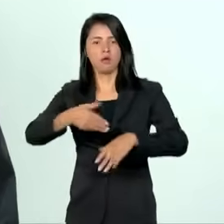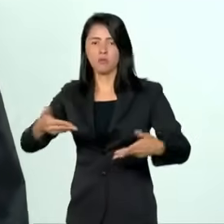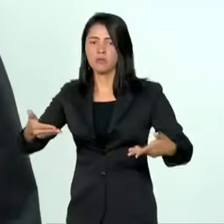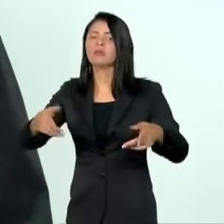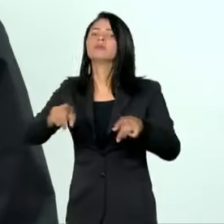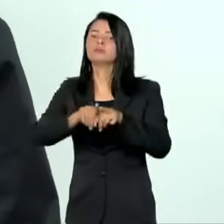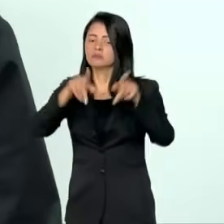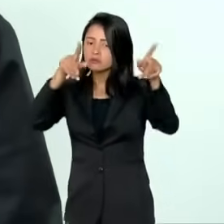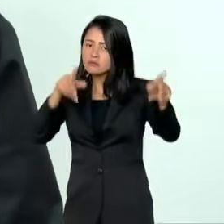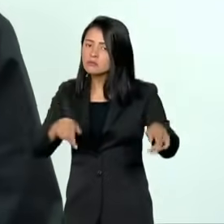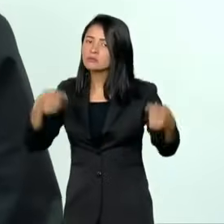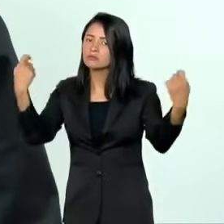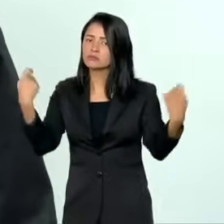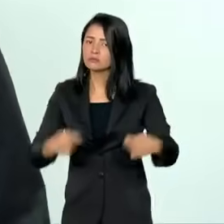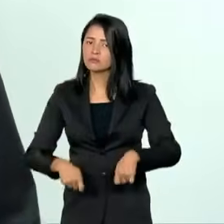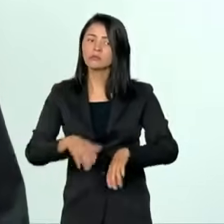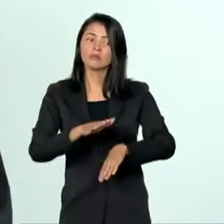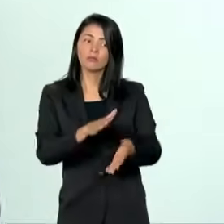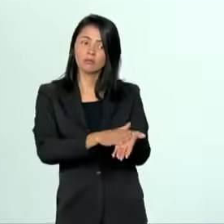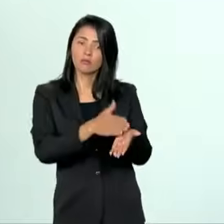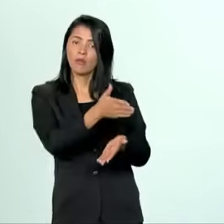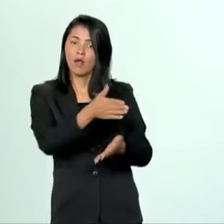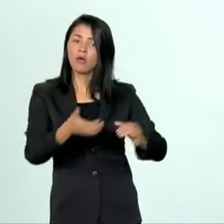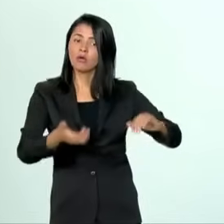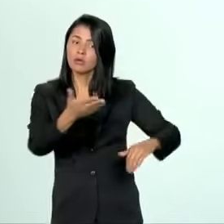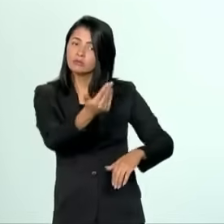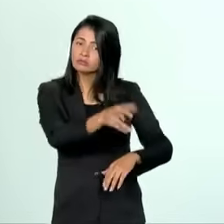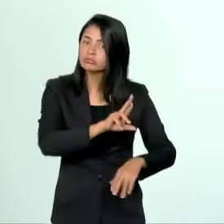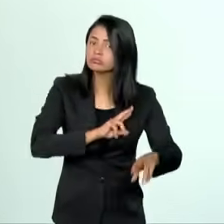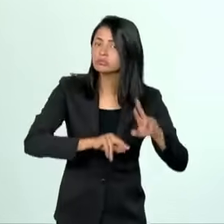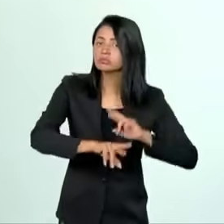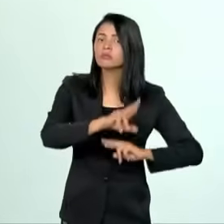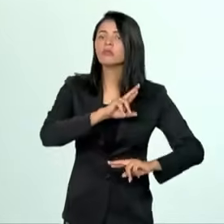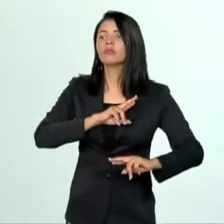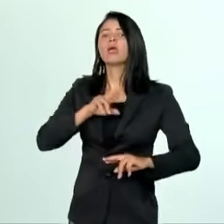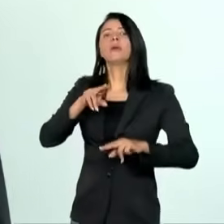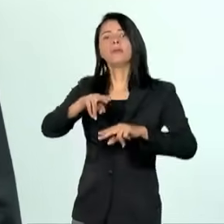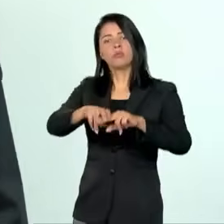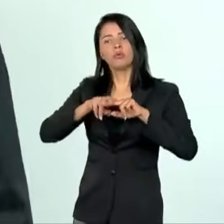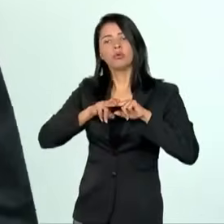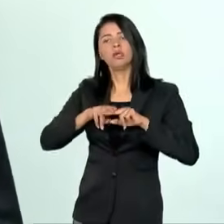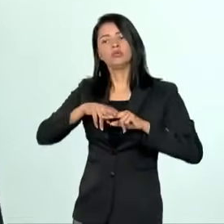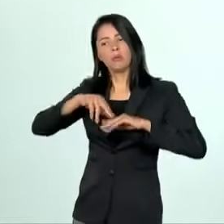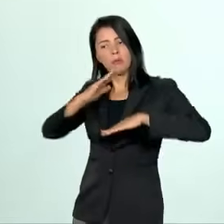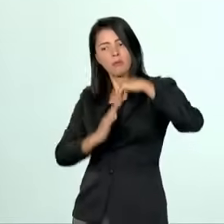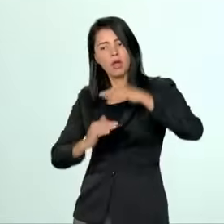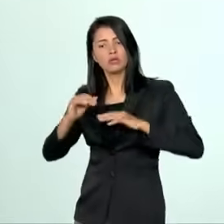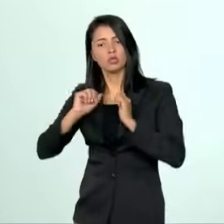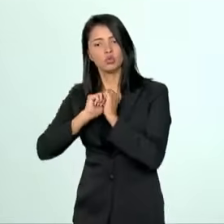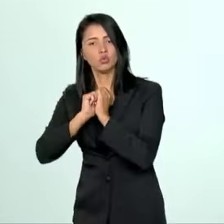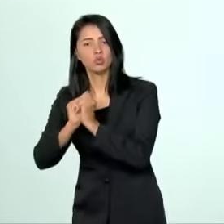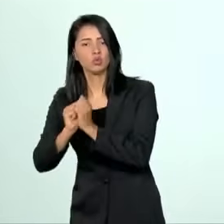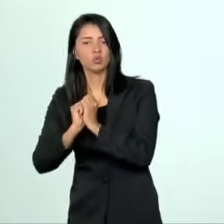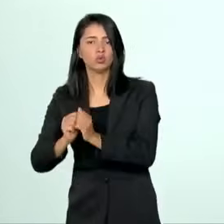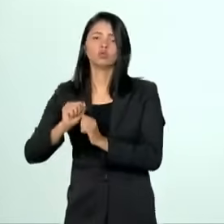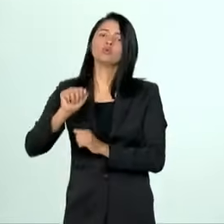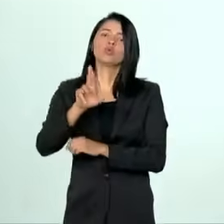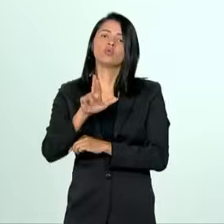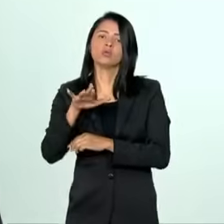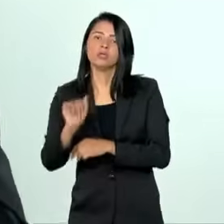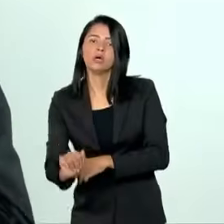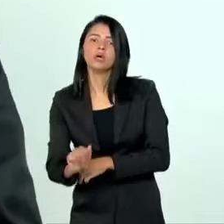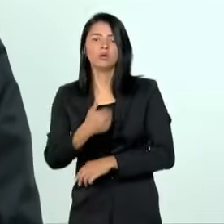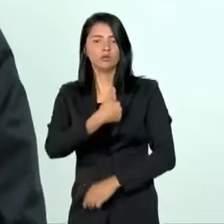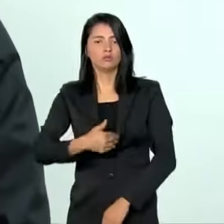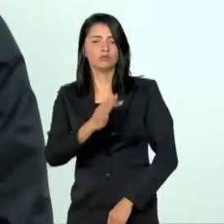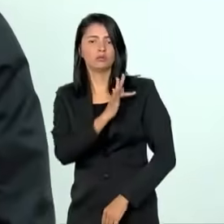são exigidas do Congresso Nacional. Por isso, medidas práticas à União, ao governo federal, aos ministérios, ao governo do